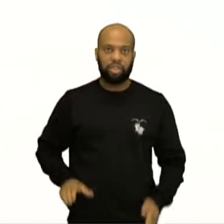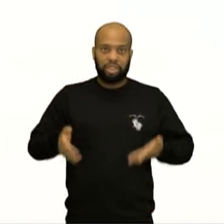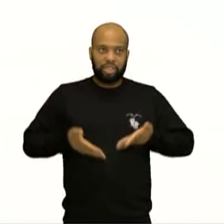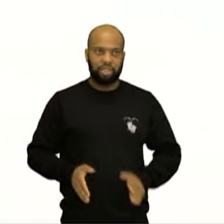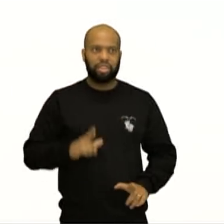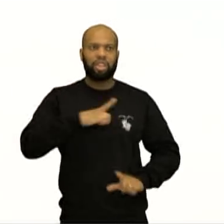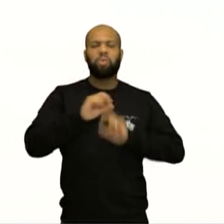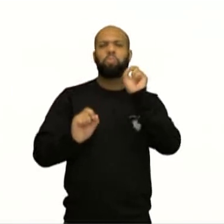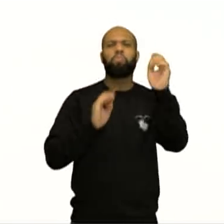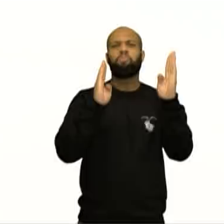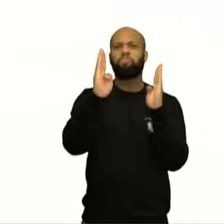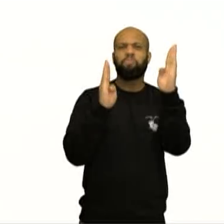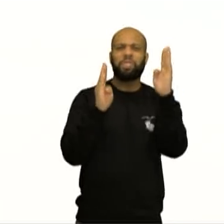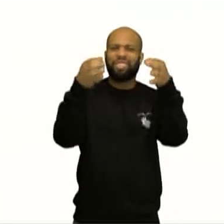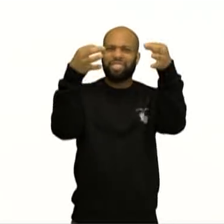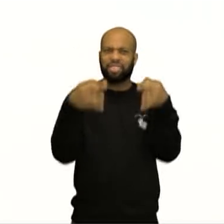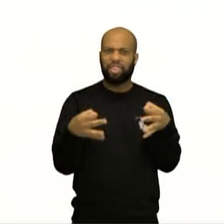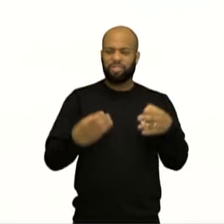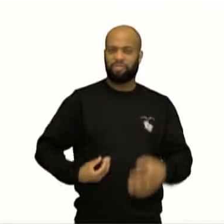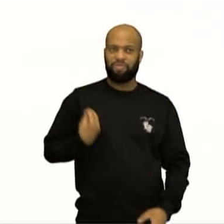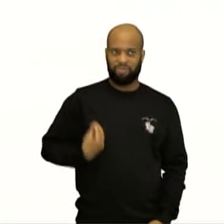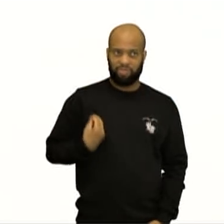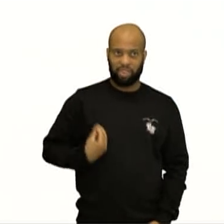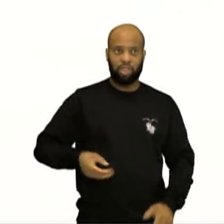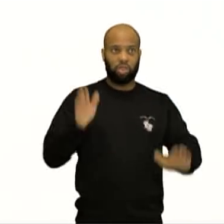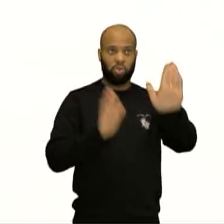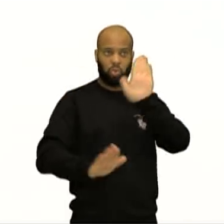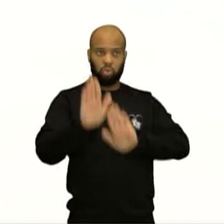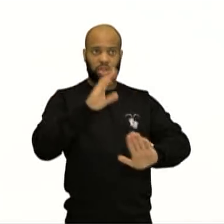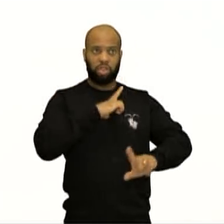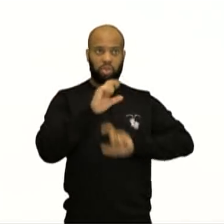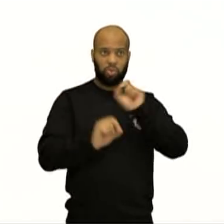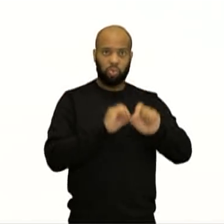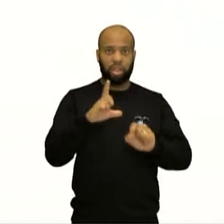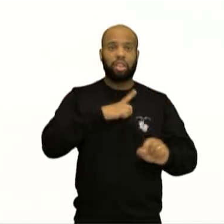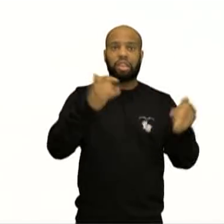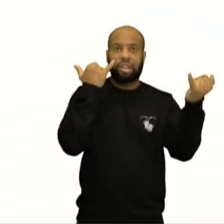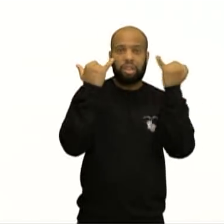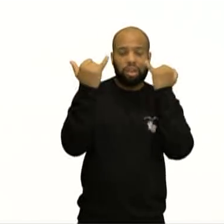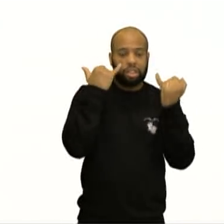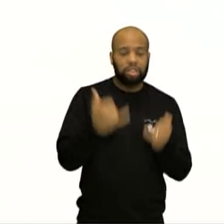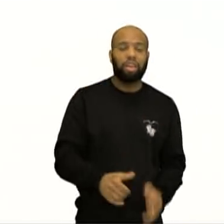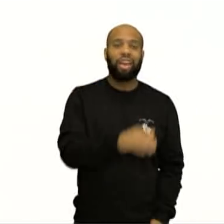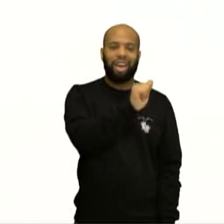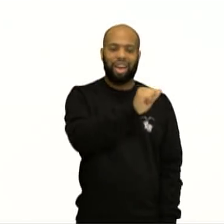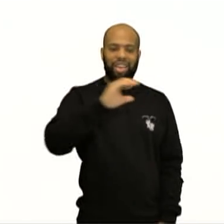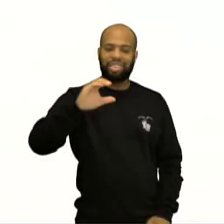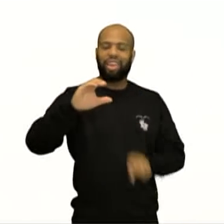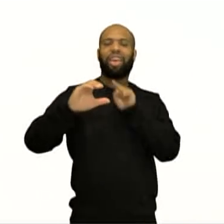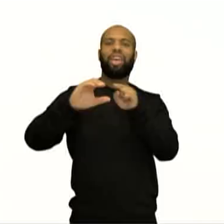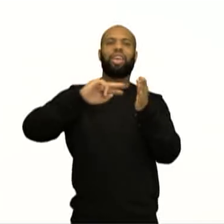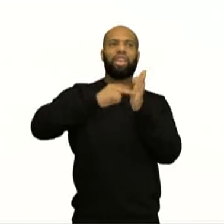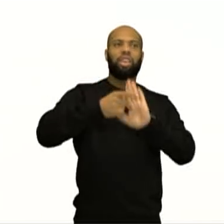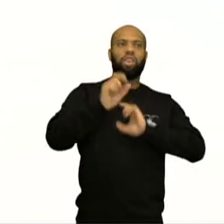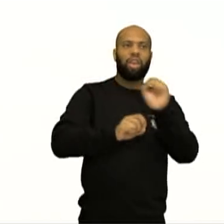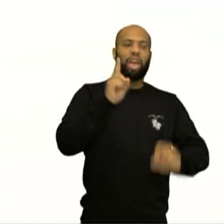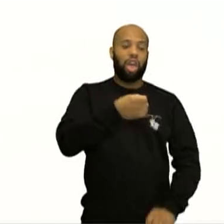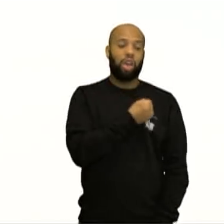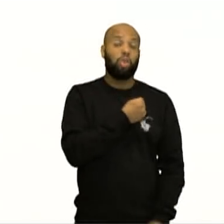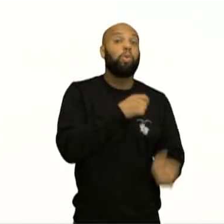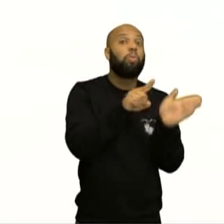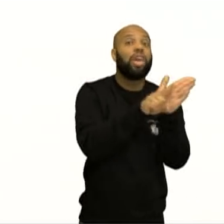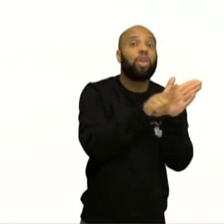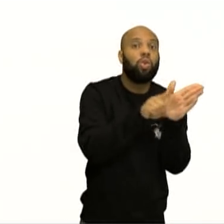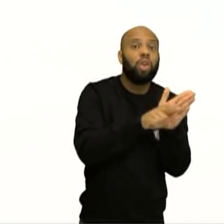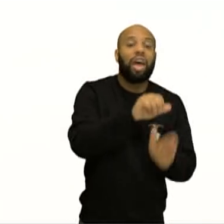Platão e Aristóteles de forma correta? Toma cuidado, informação antes de Cristo significa que o número é negativo, tem